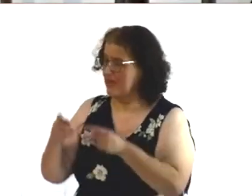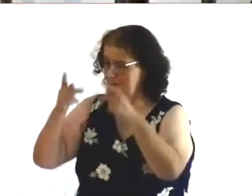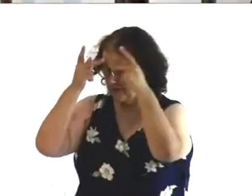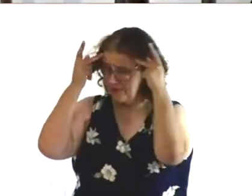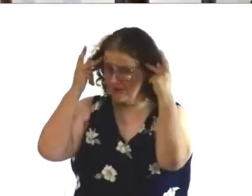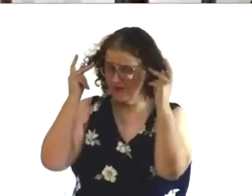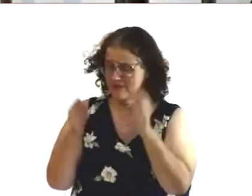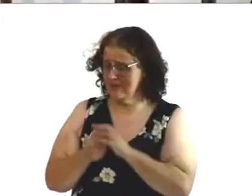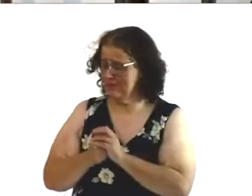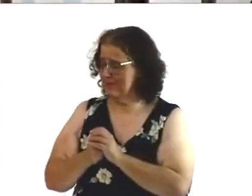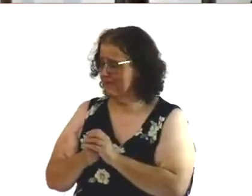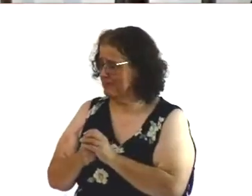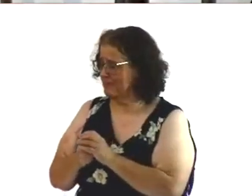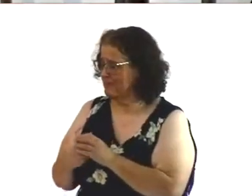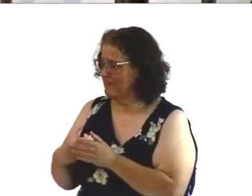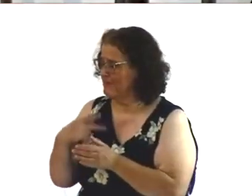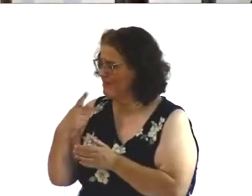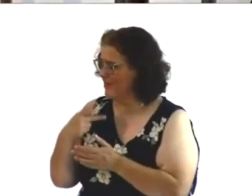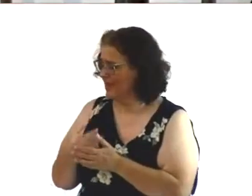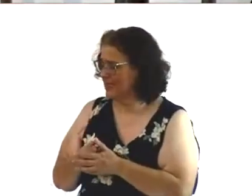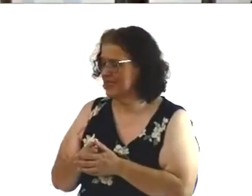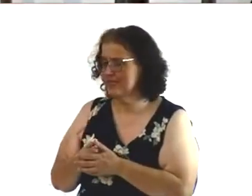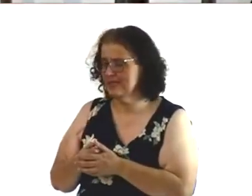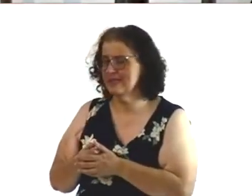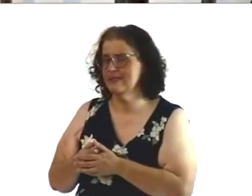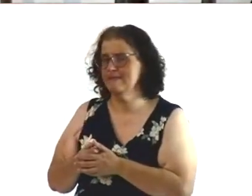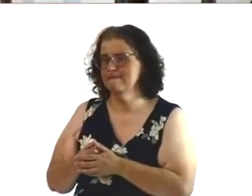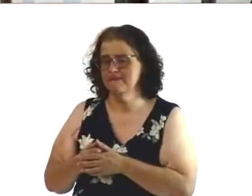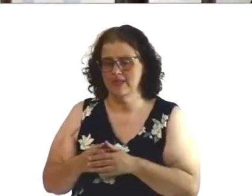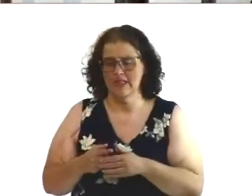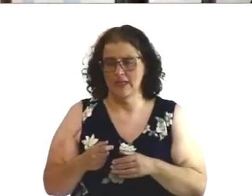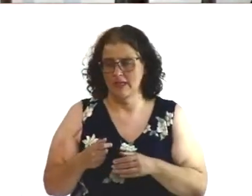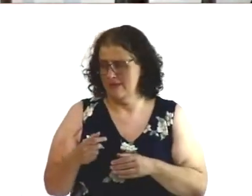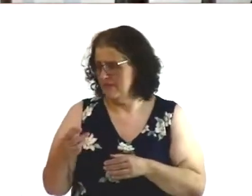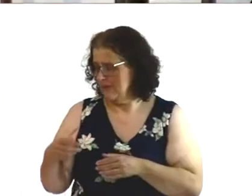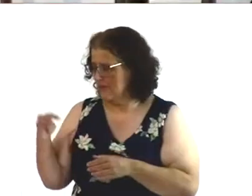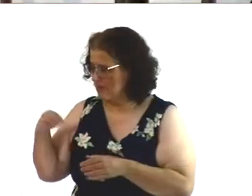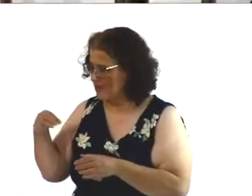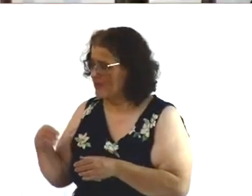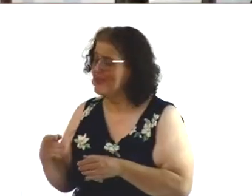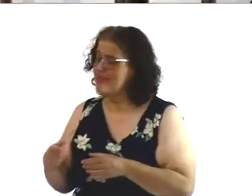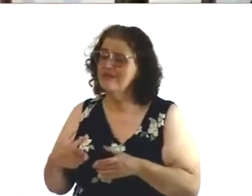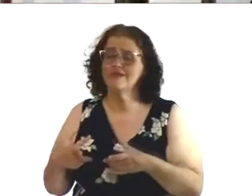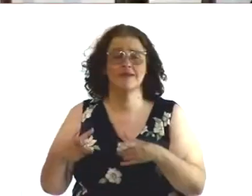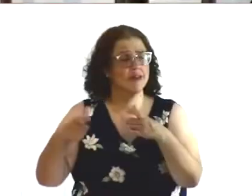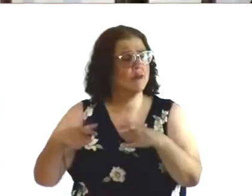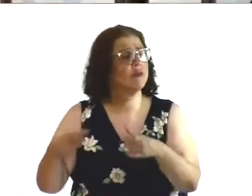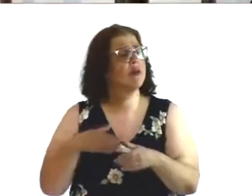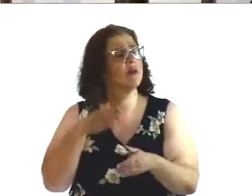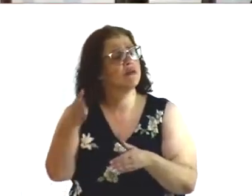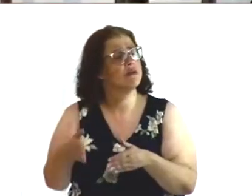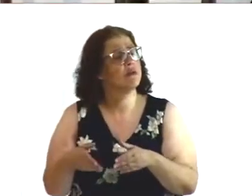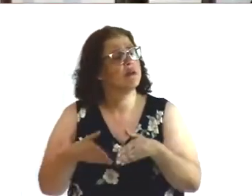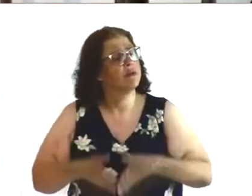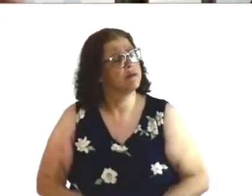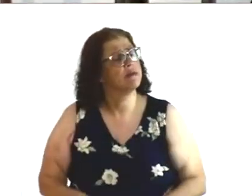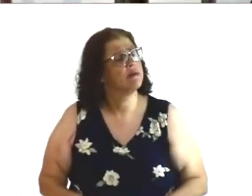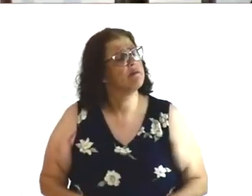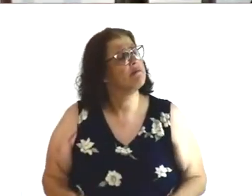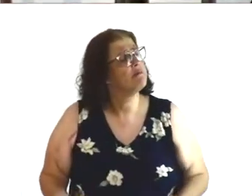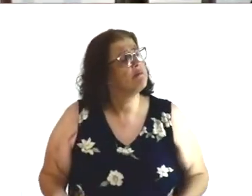aqui na Bíblia, Belém, antiga Efrata, Belém. É em Belém? É para lá que os magos